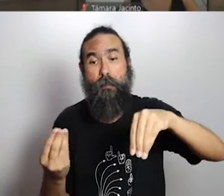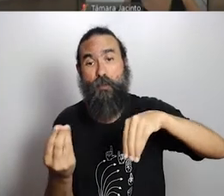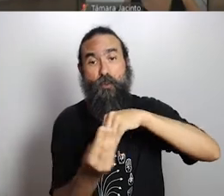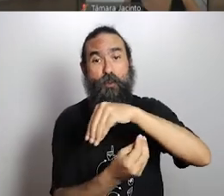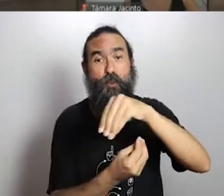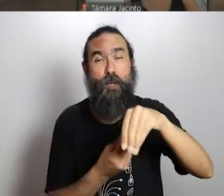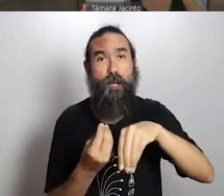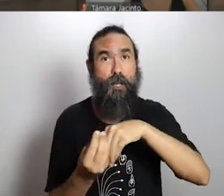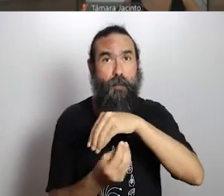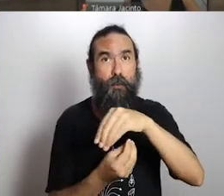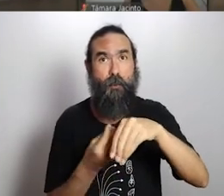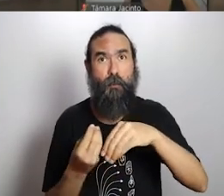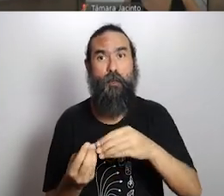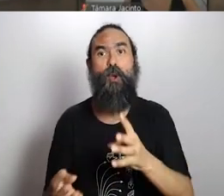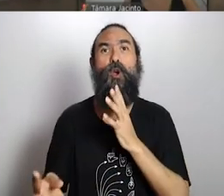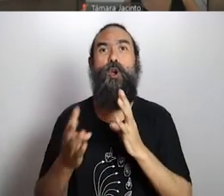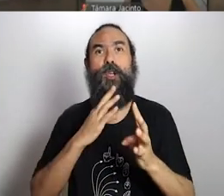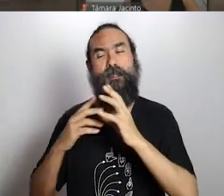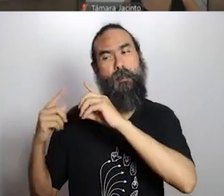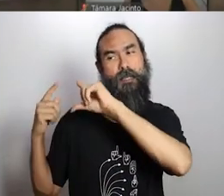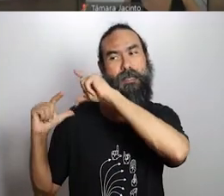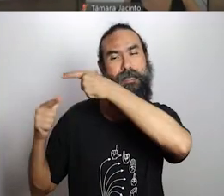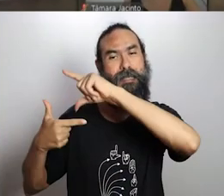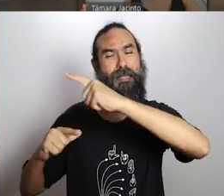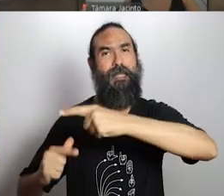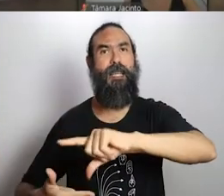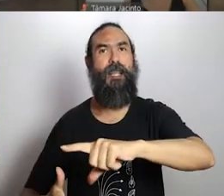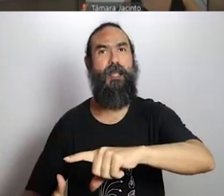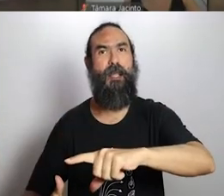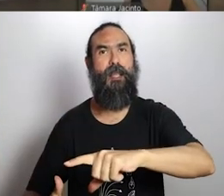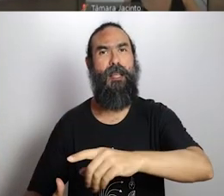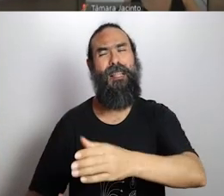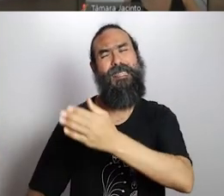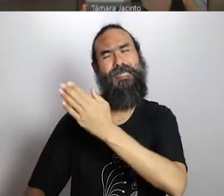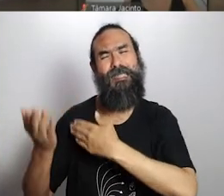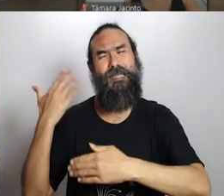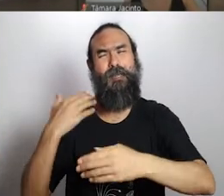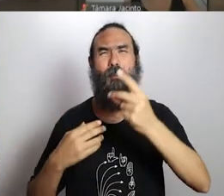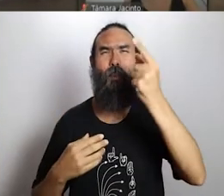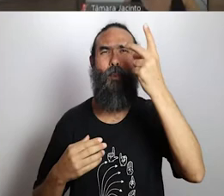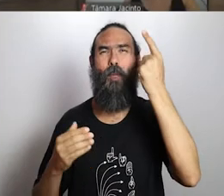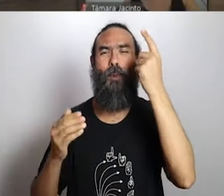donos de uma sabedoria centenária, secular, aliás, e